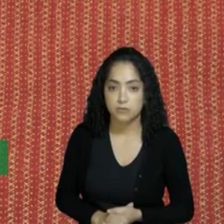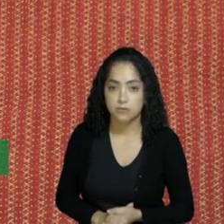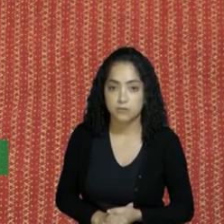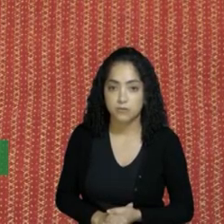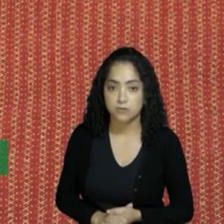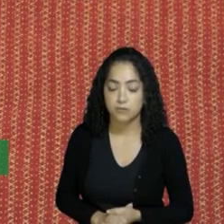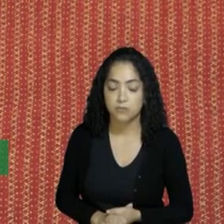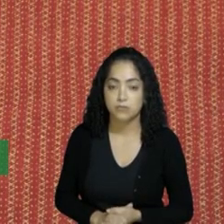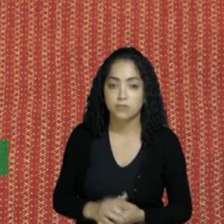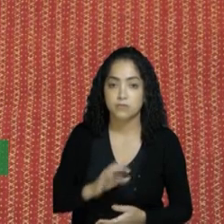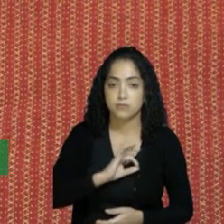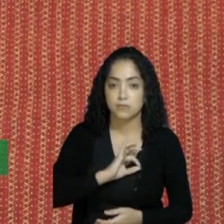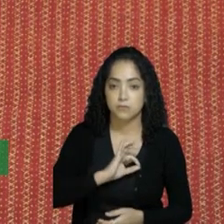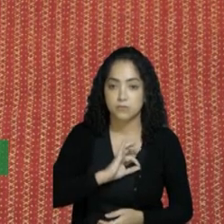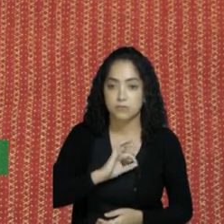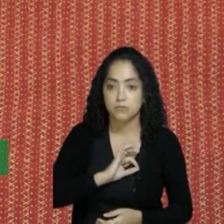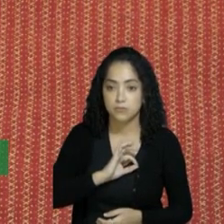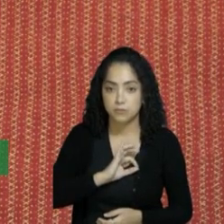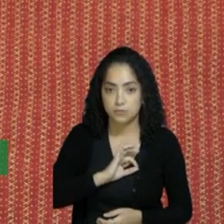nossa polícia, e